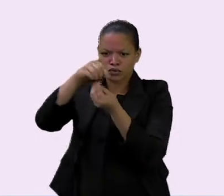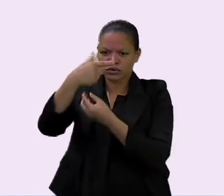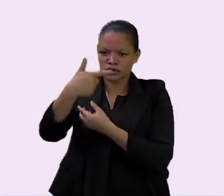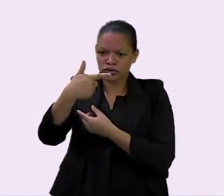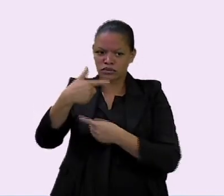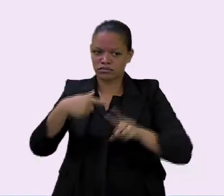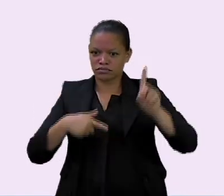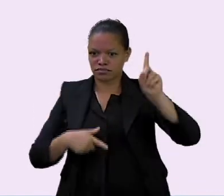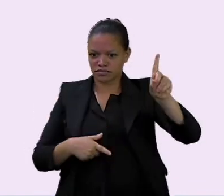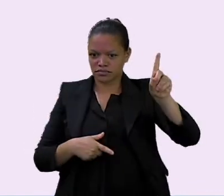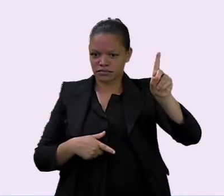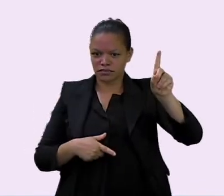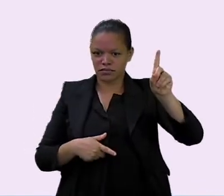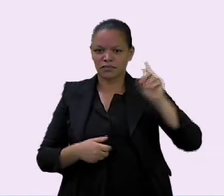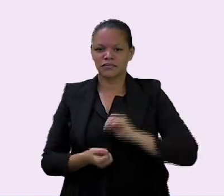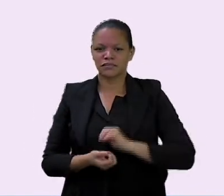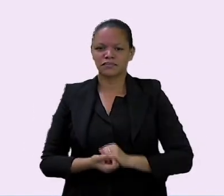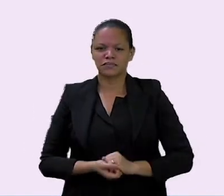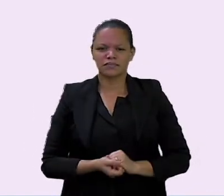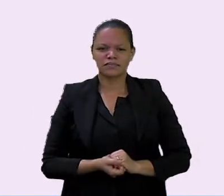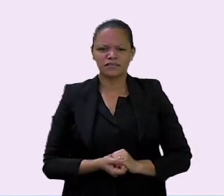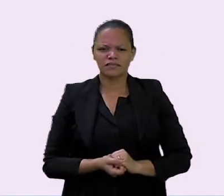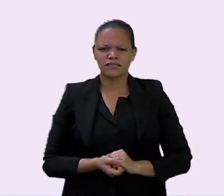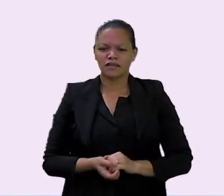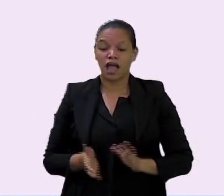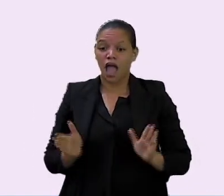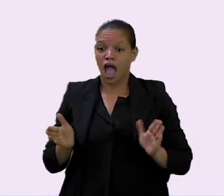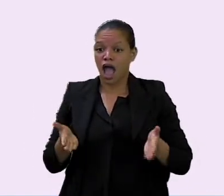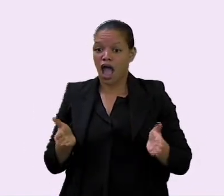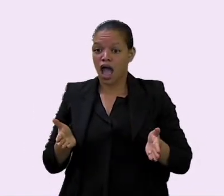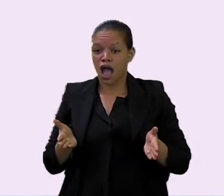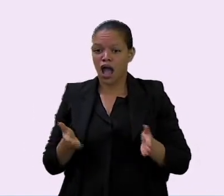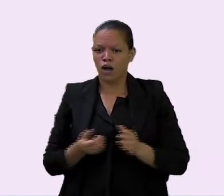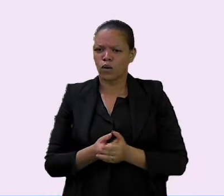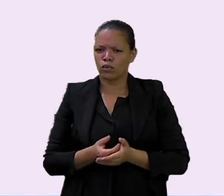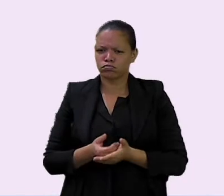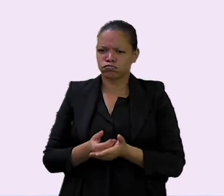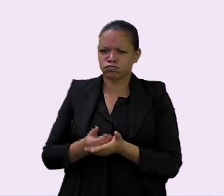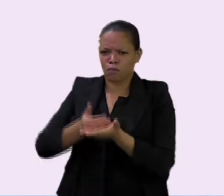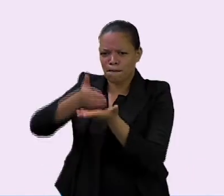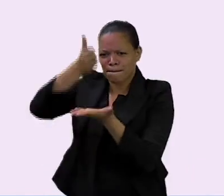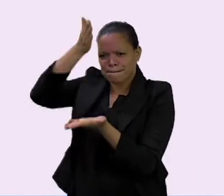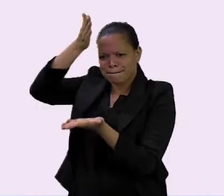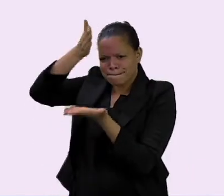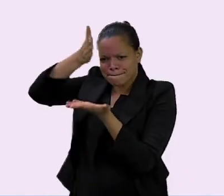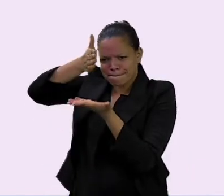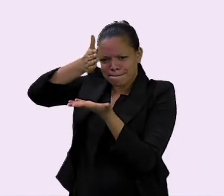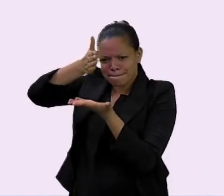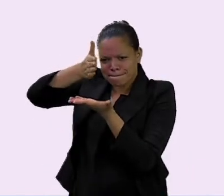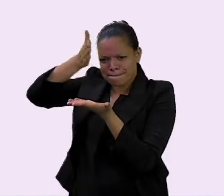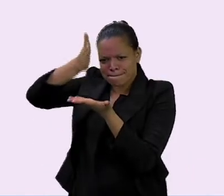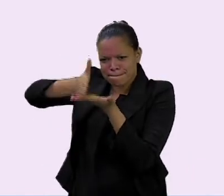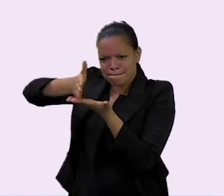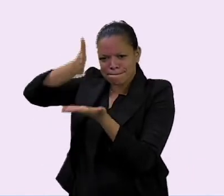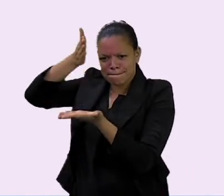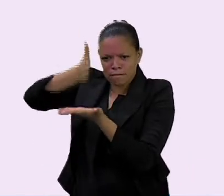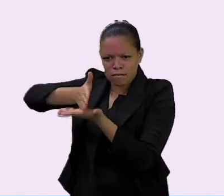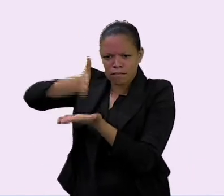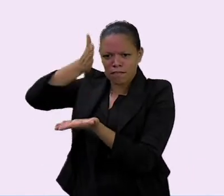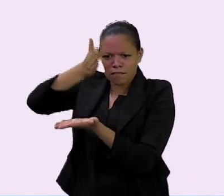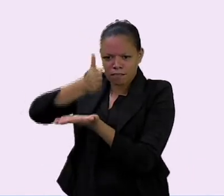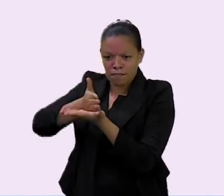inteiro. Já na parte de baixo, eu reparti igualmente, lembrando que na fração é necessário que se